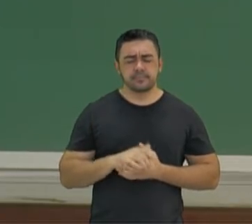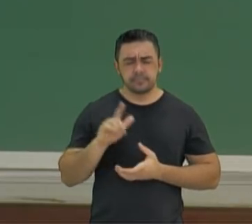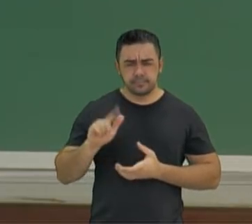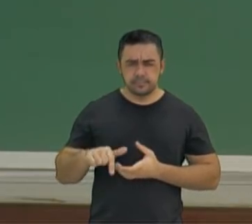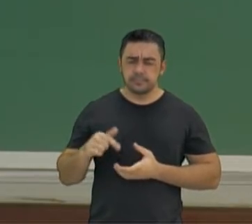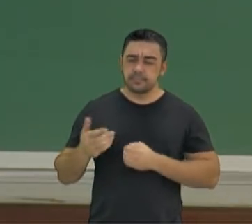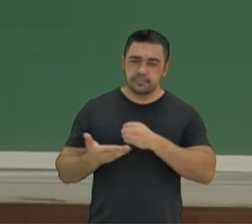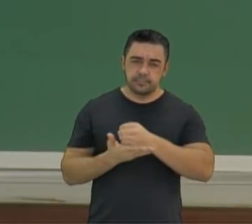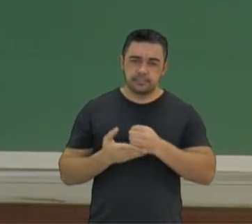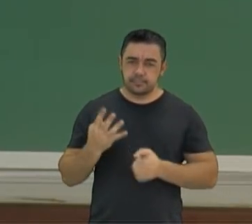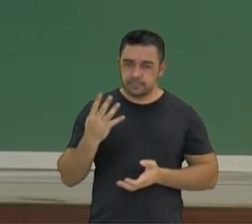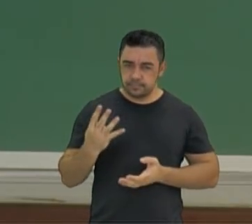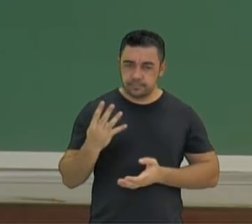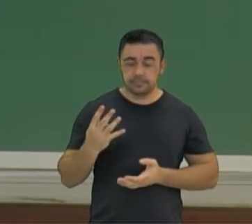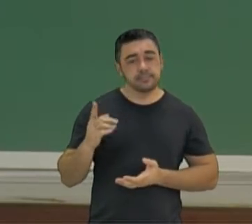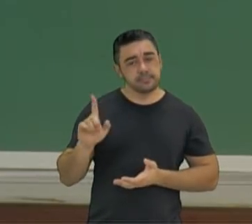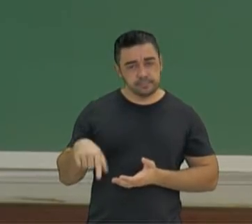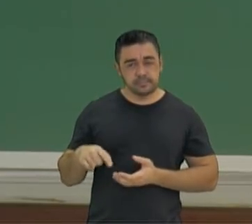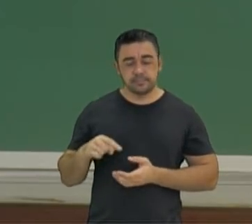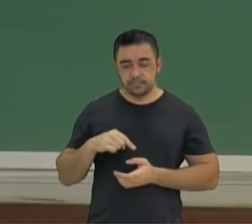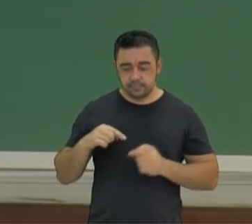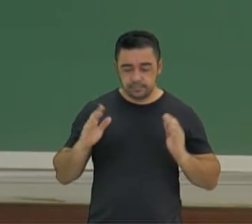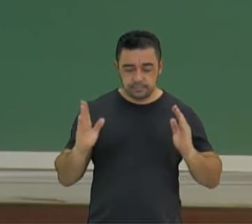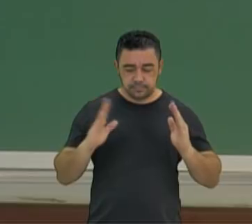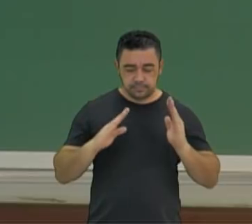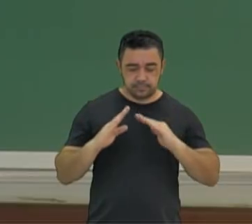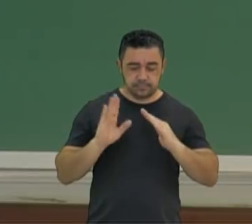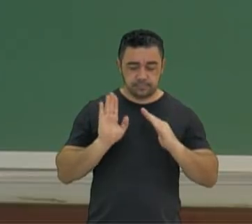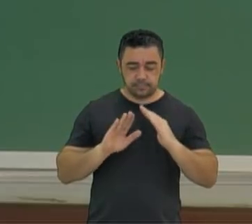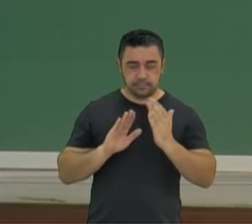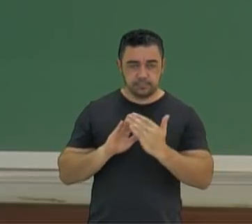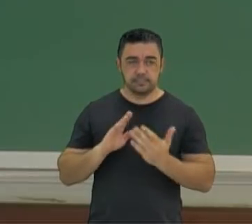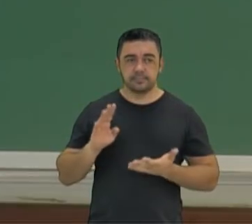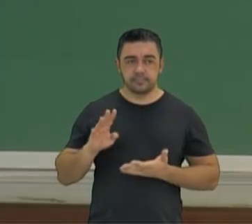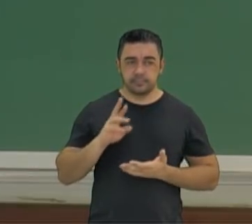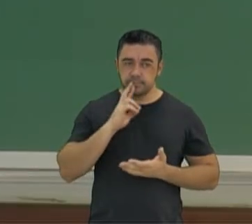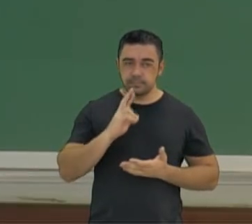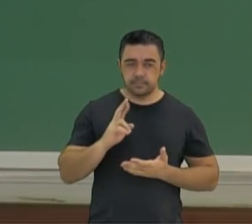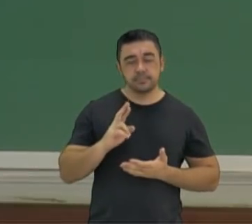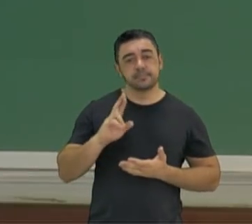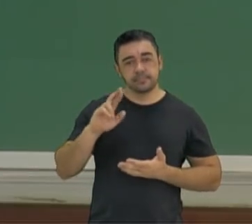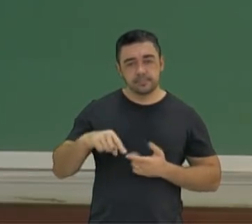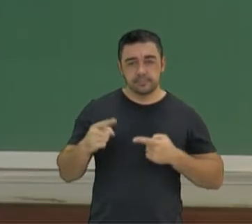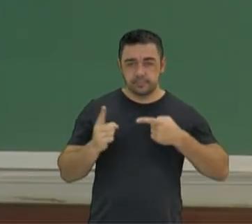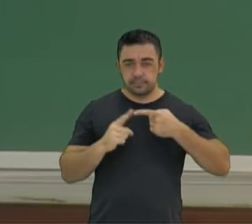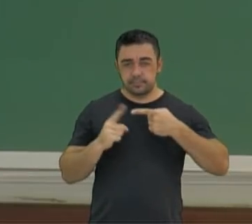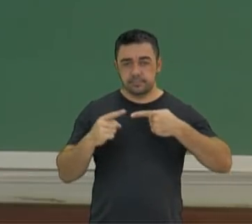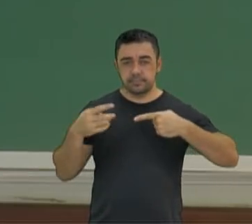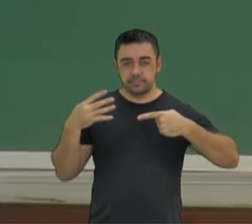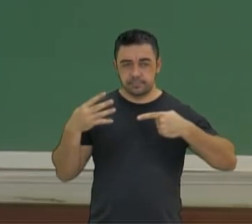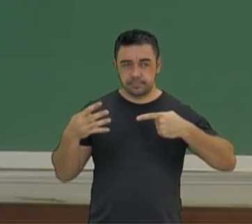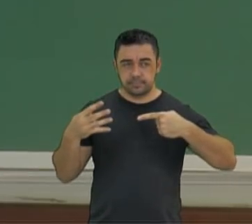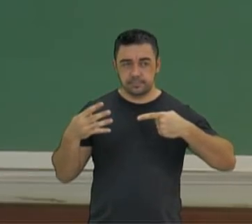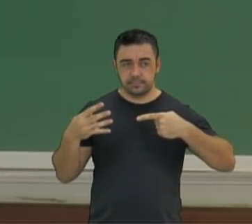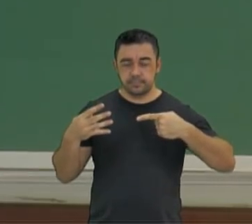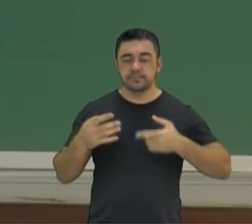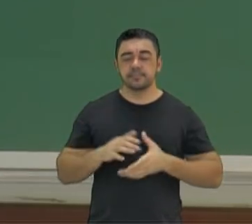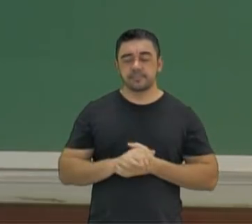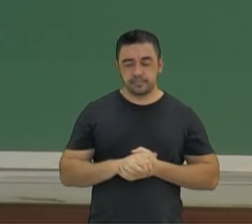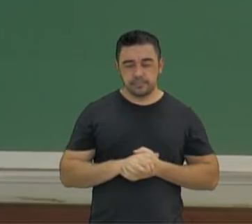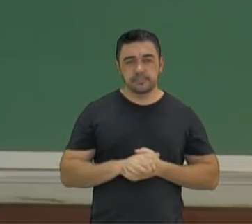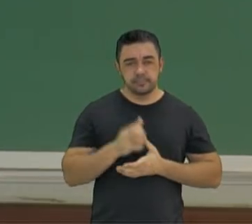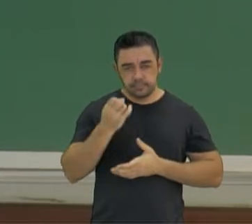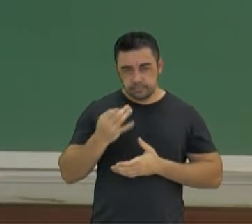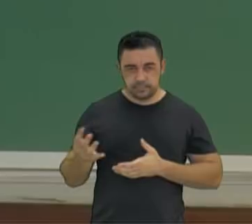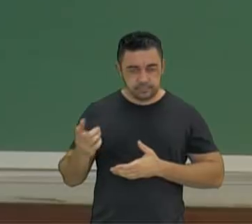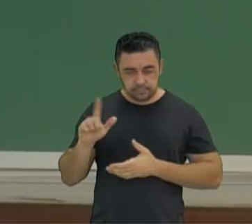base é um quadrilátero, 4 lados, é um polígono de 4 lados. Então, as faces laterais vai seguir também a